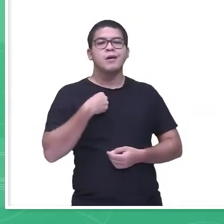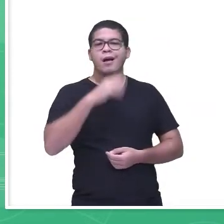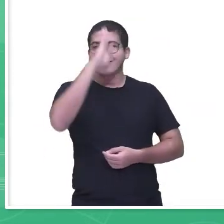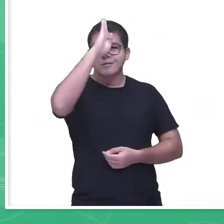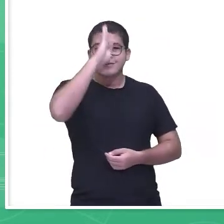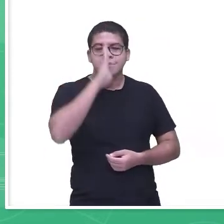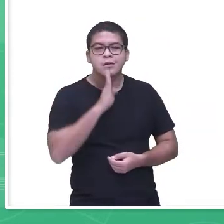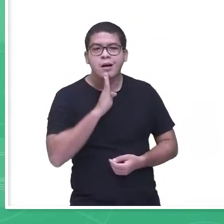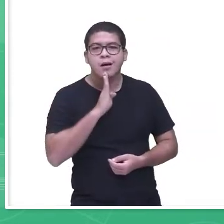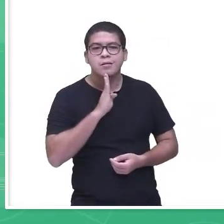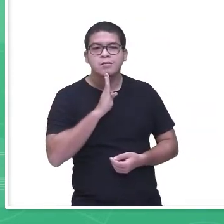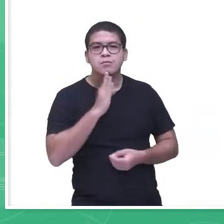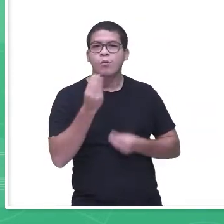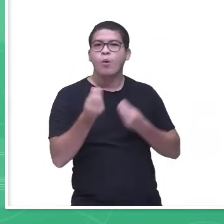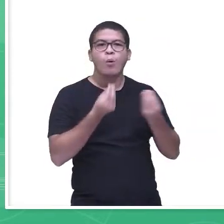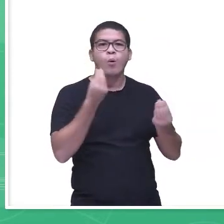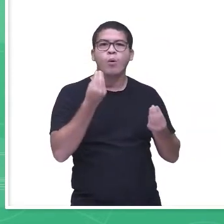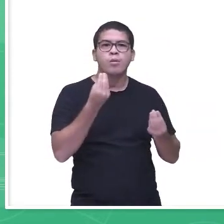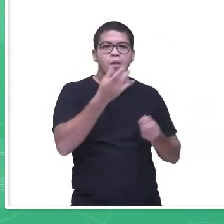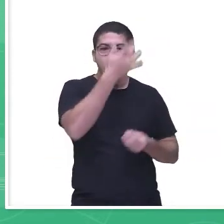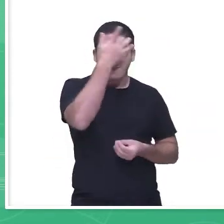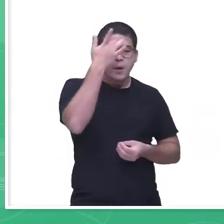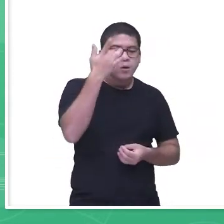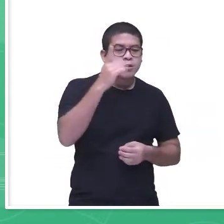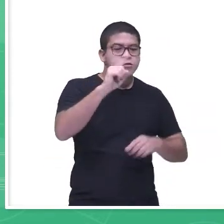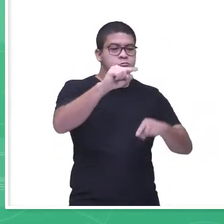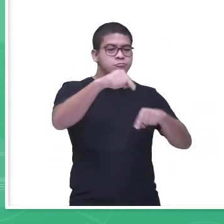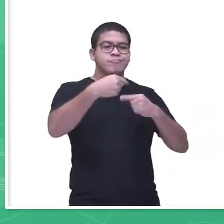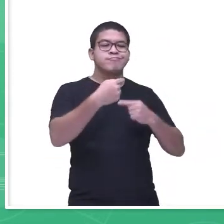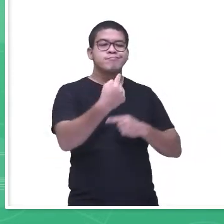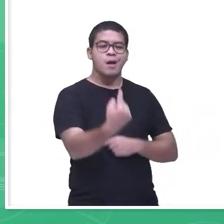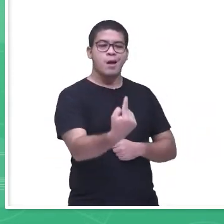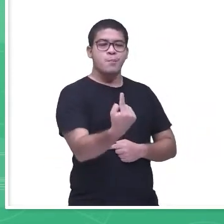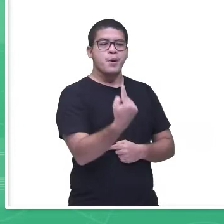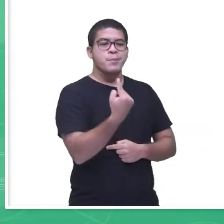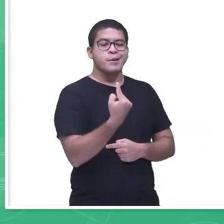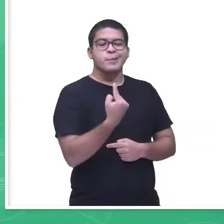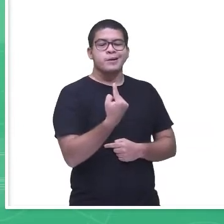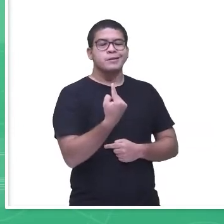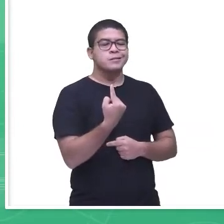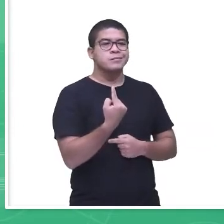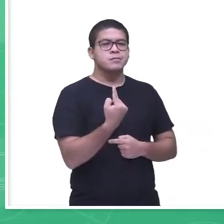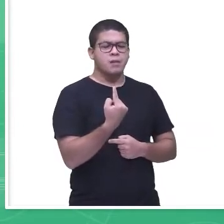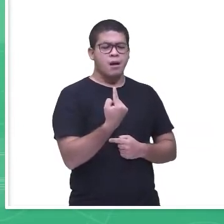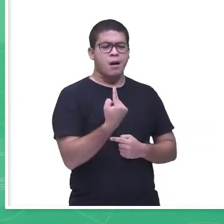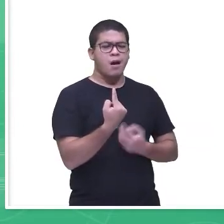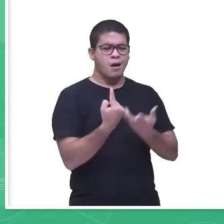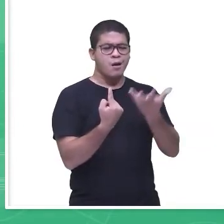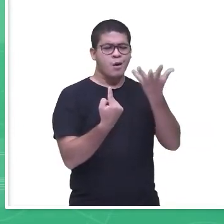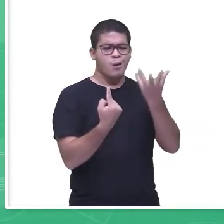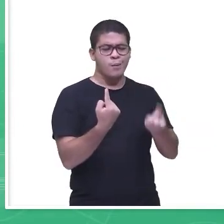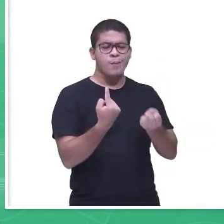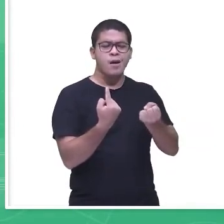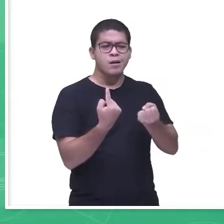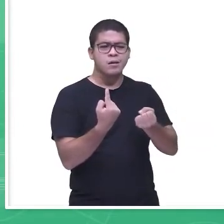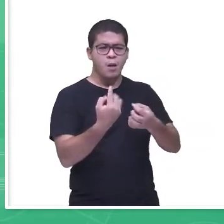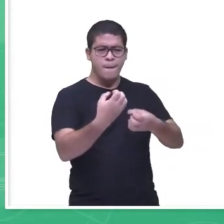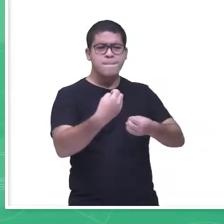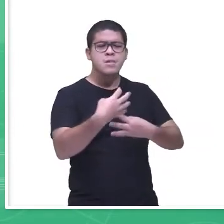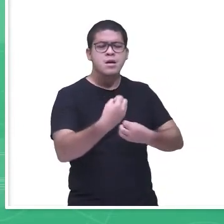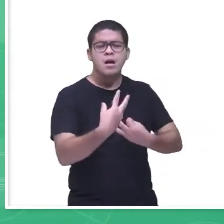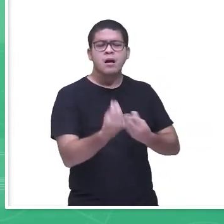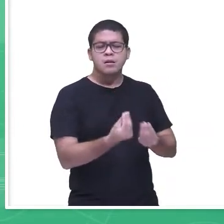Então começaram a chegar até Sócrates muitos jovens, né? Muita gente que não conseguia fazer esse pagamento e até